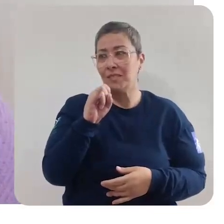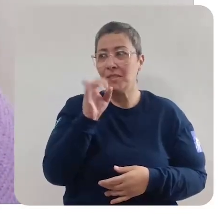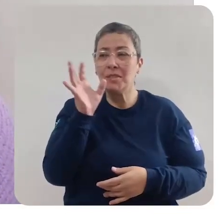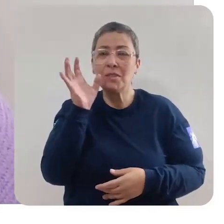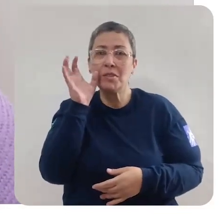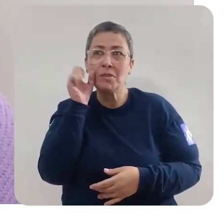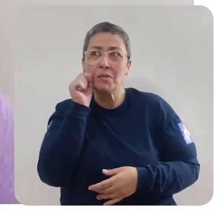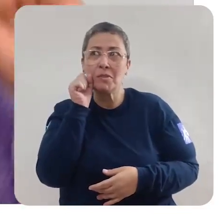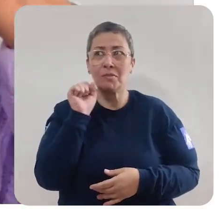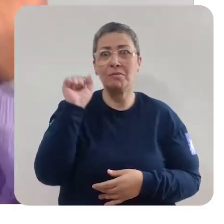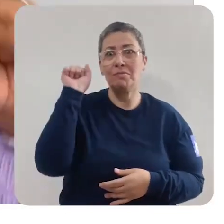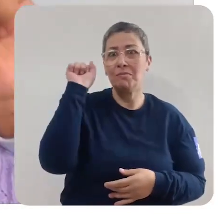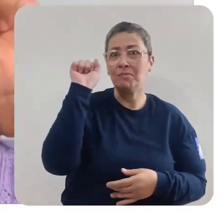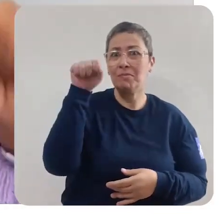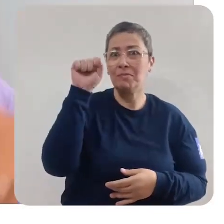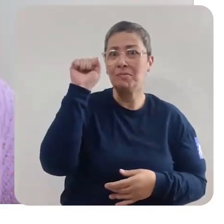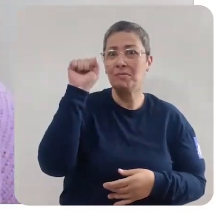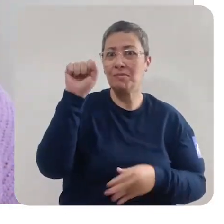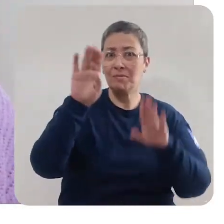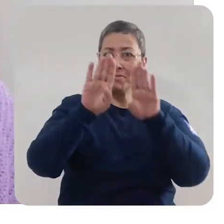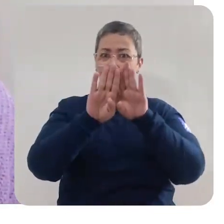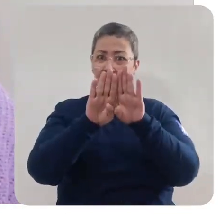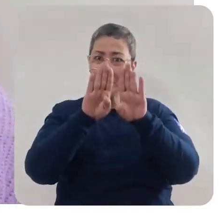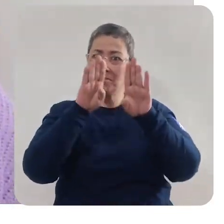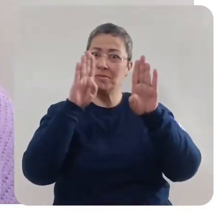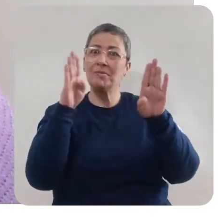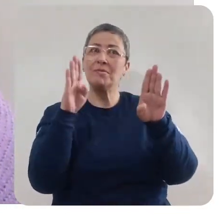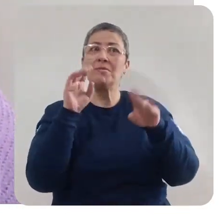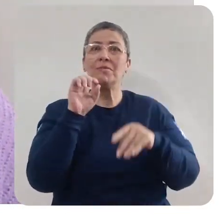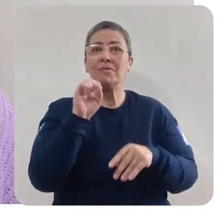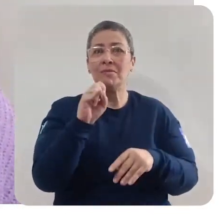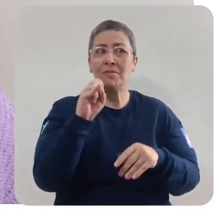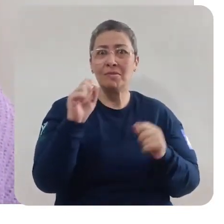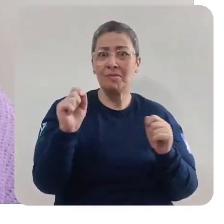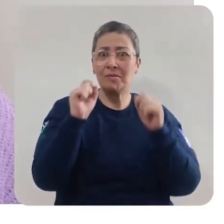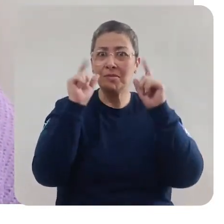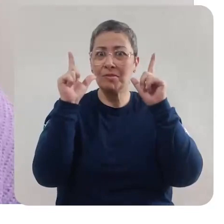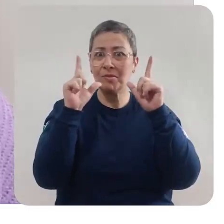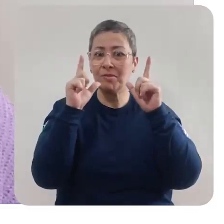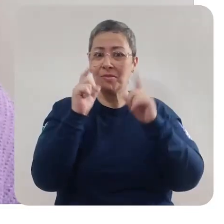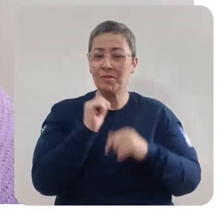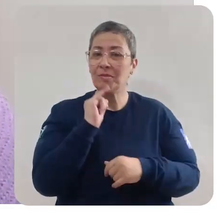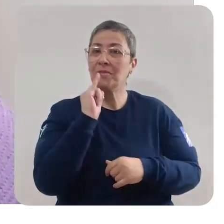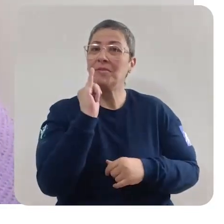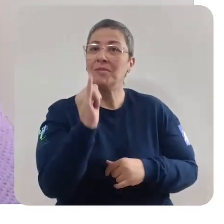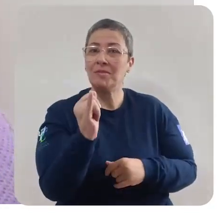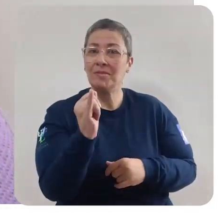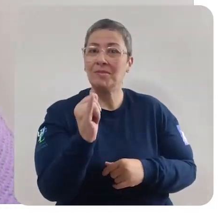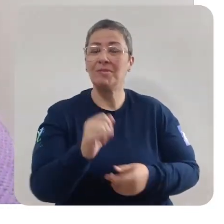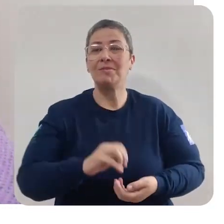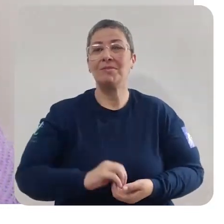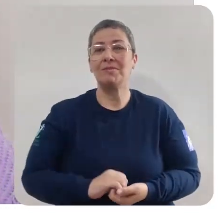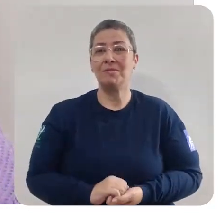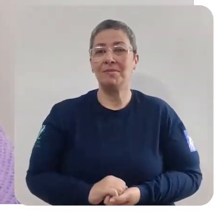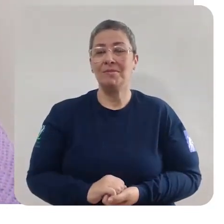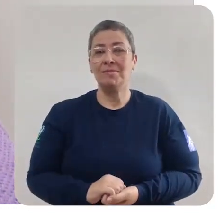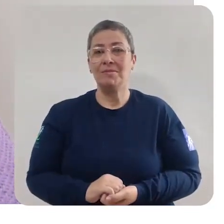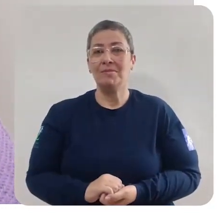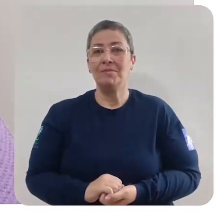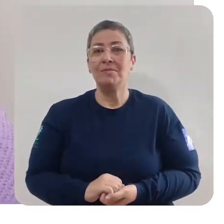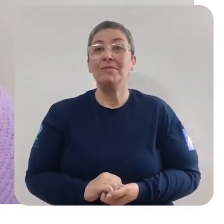estiver dormindo, bata na porta. Se estiver acordado, deixa um